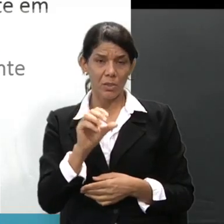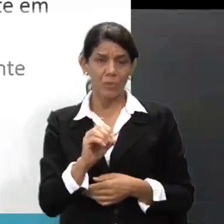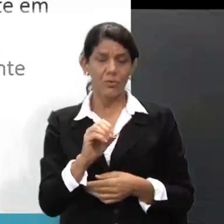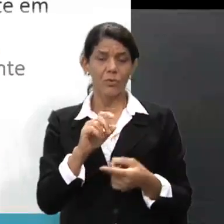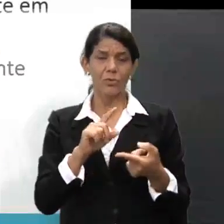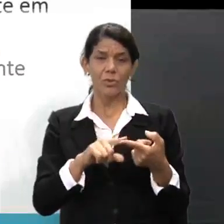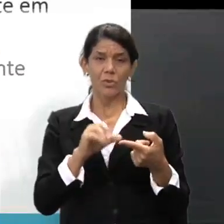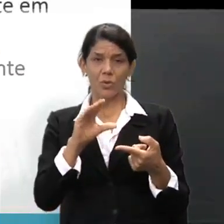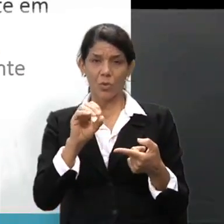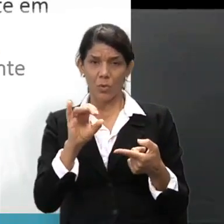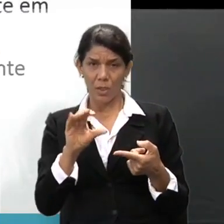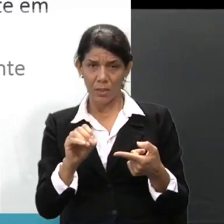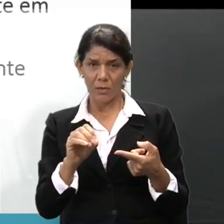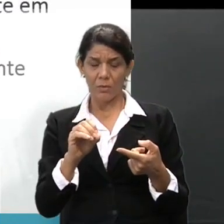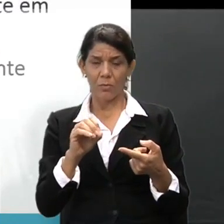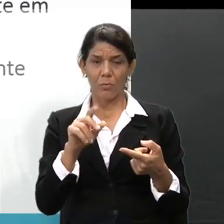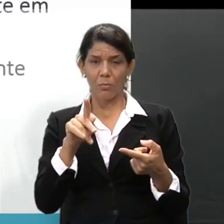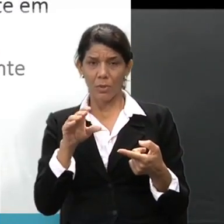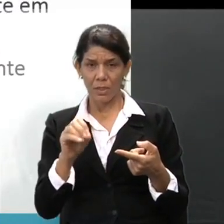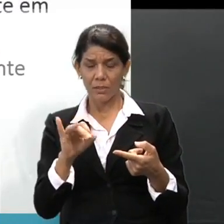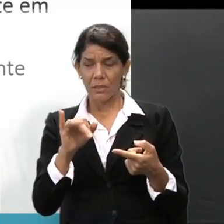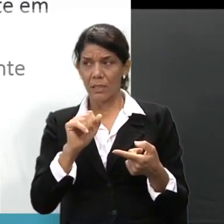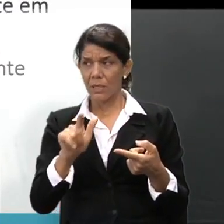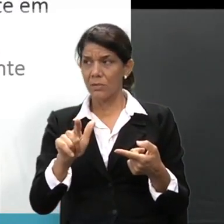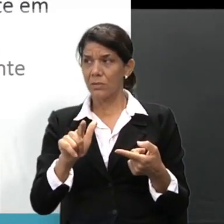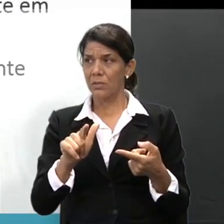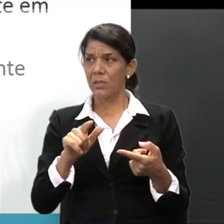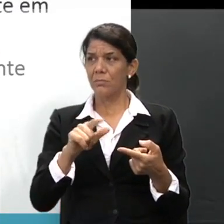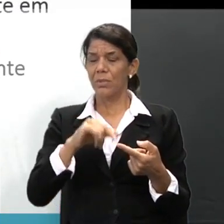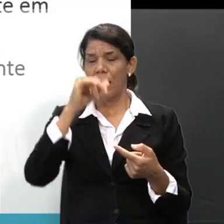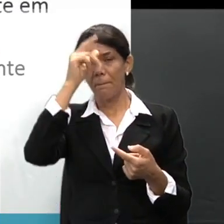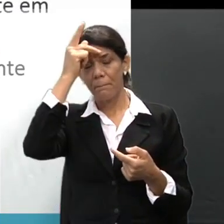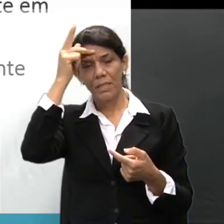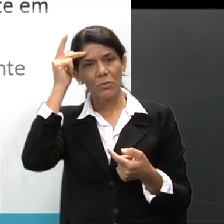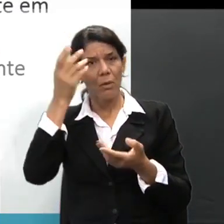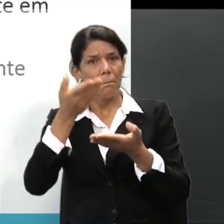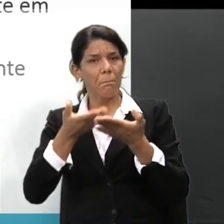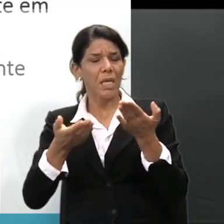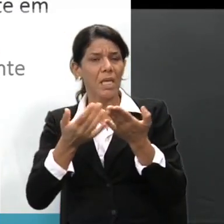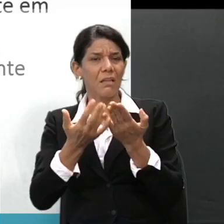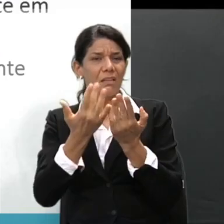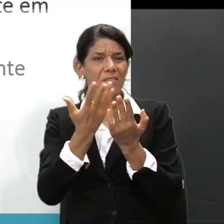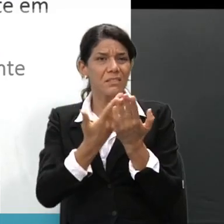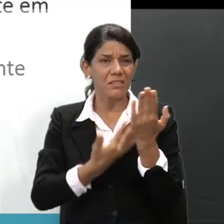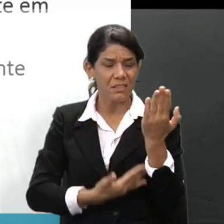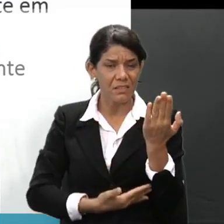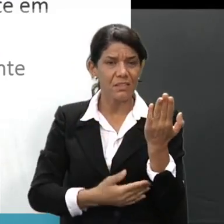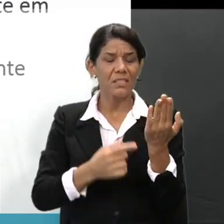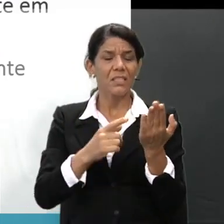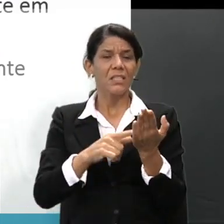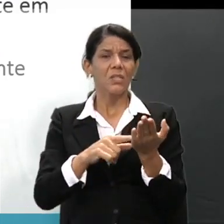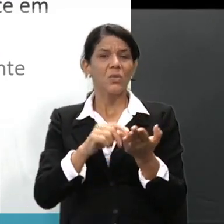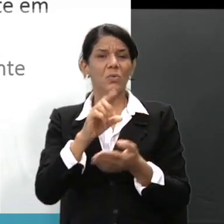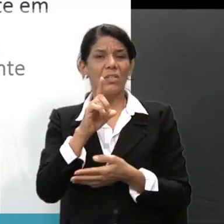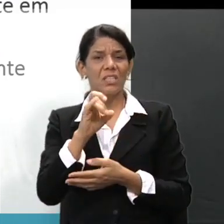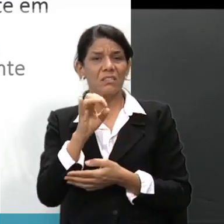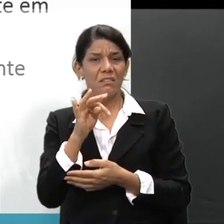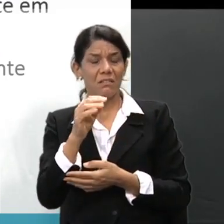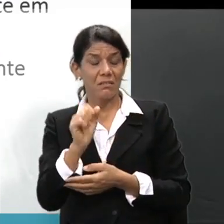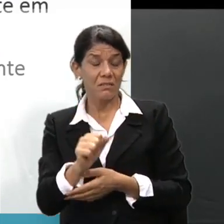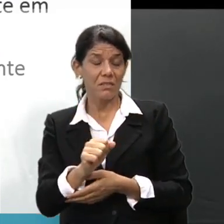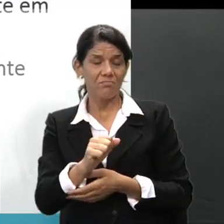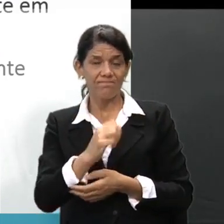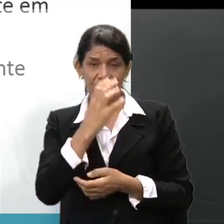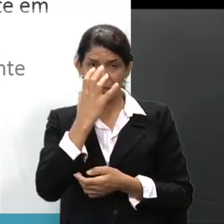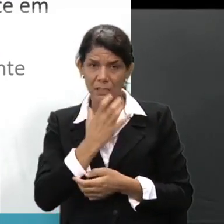cloreto, potássio e cálcio, geralmente em hemorragias ou em desidratação grave e, portanto, é